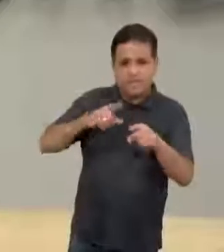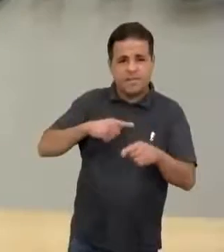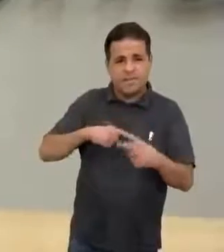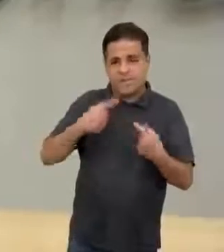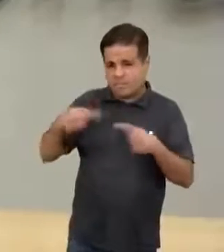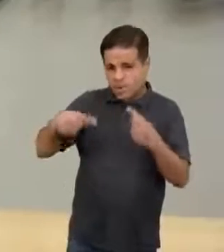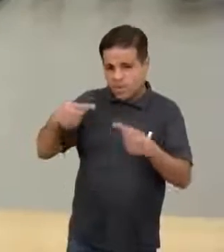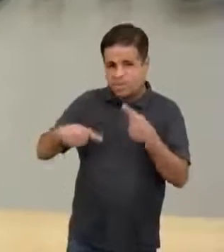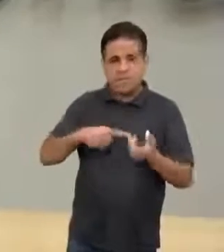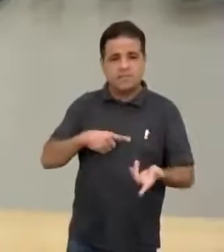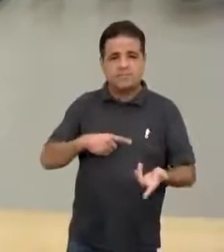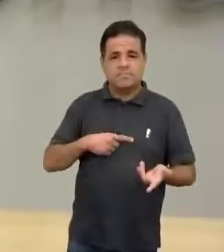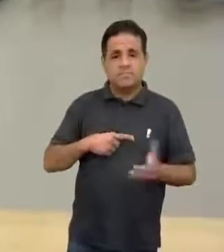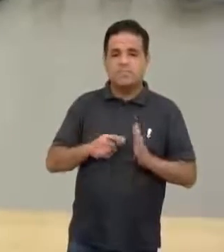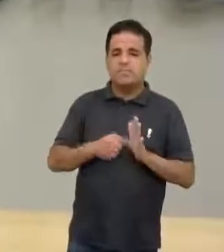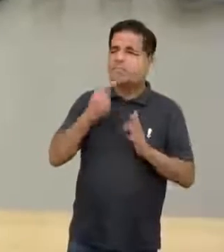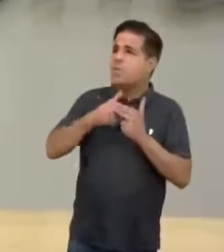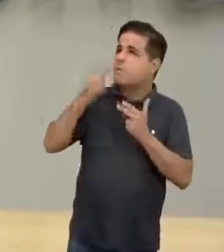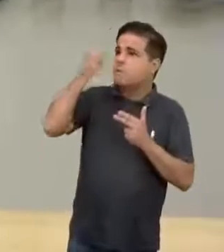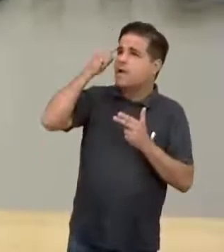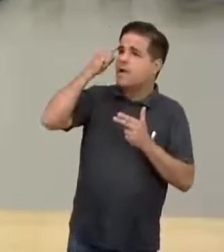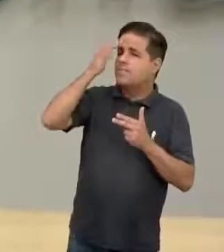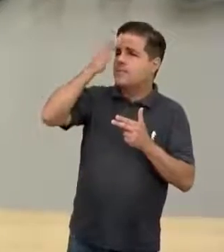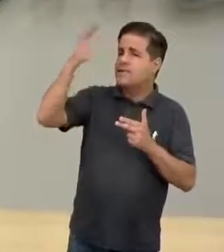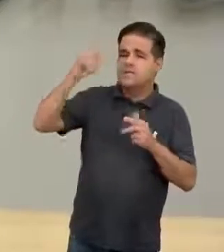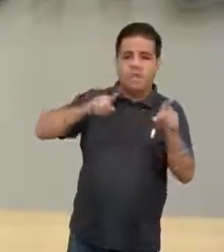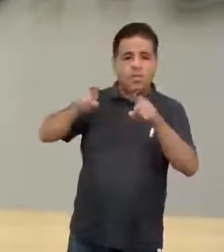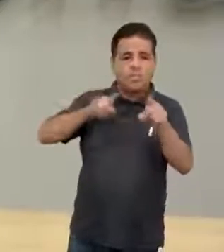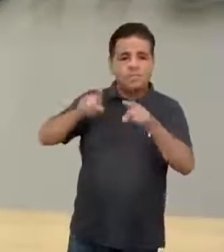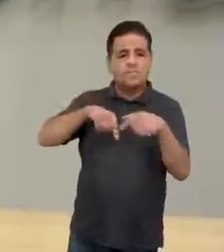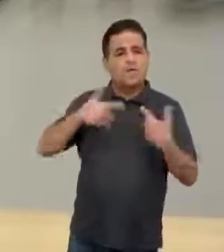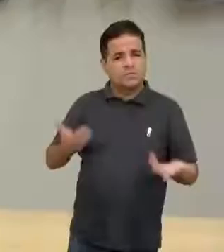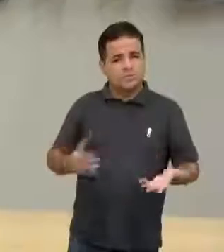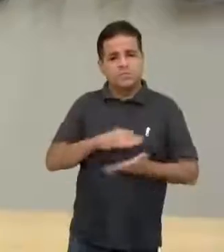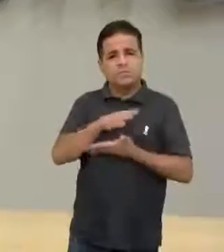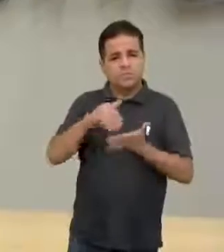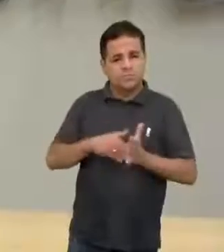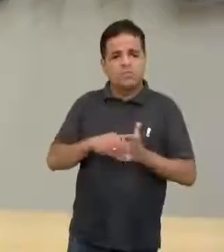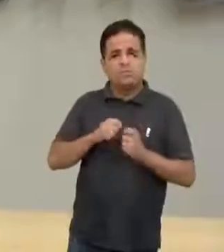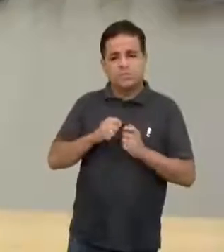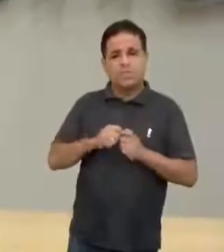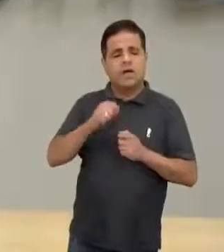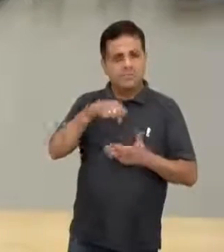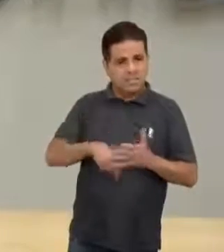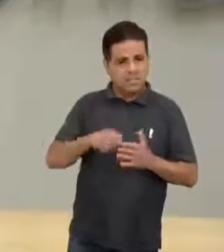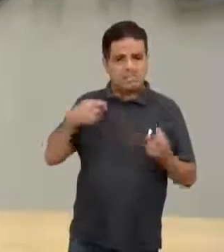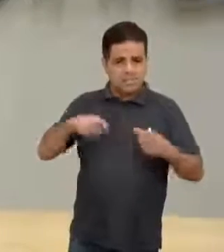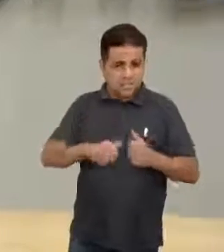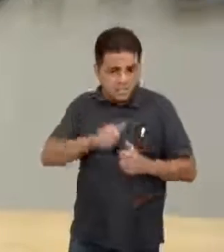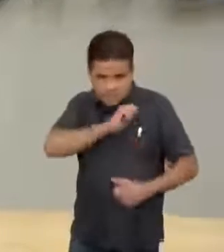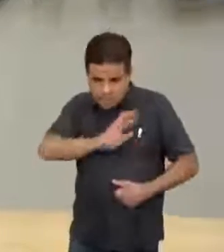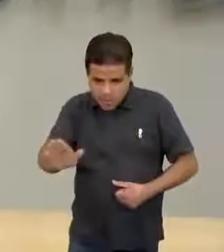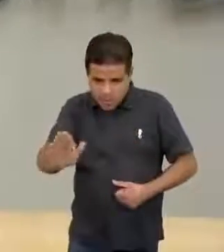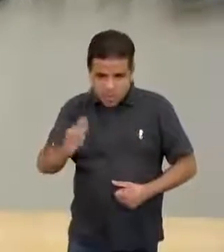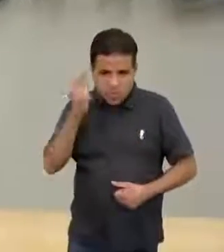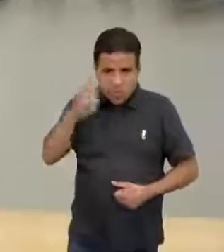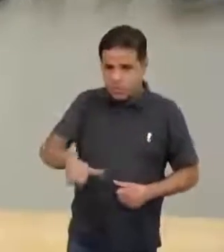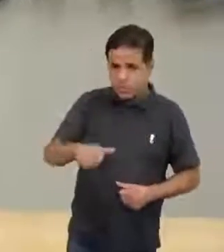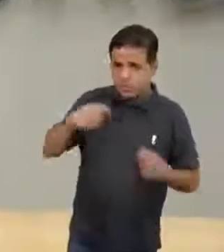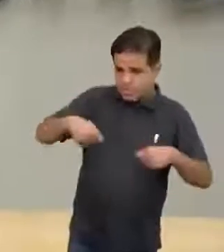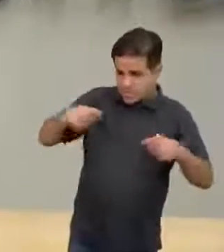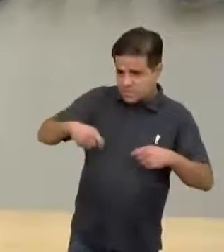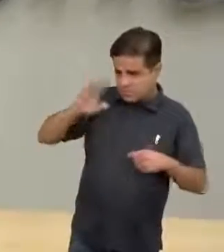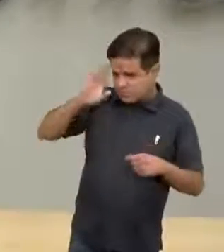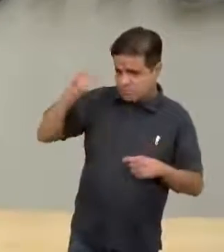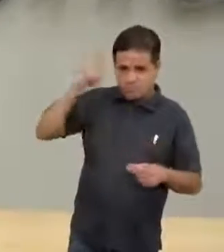quê? A primeira coisa que me vem à cabeça é a questão da competição. Então, tudo que eu faço, eu tenho sempre que ser melhor que o outro. Eu sempre tenho que ser o